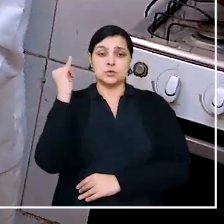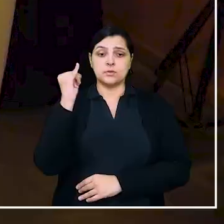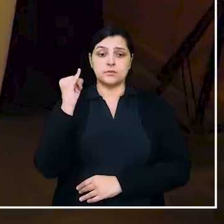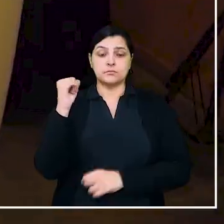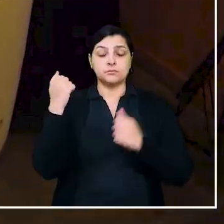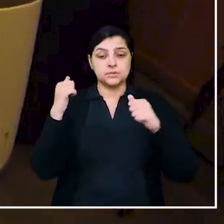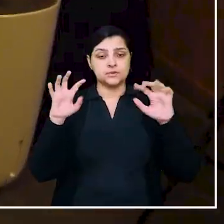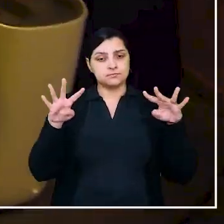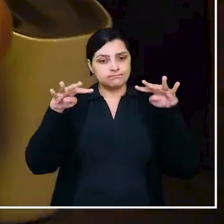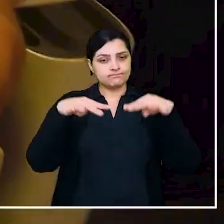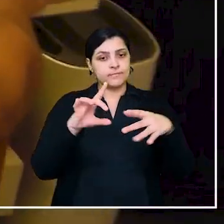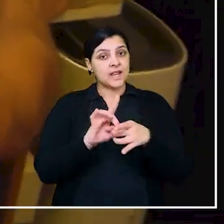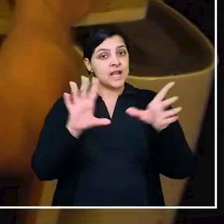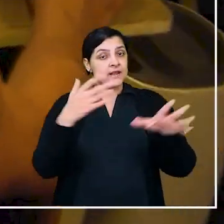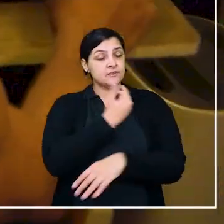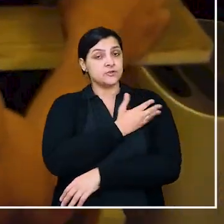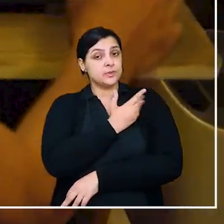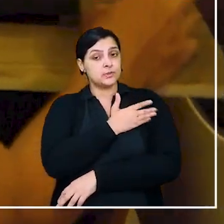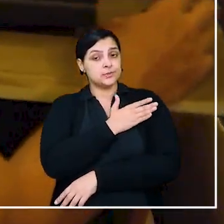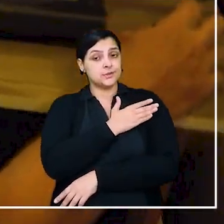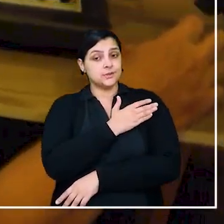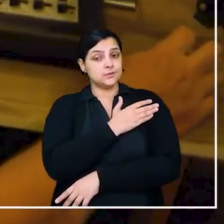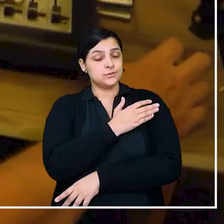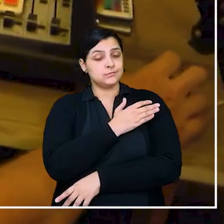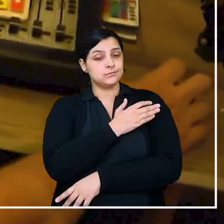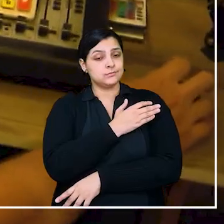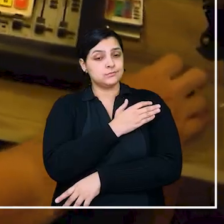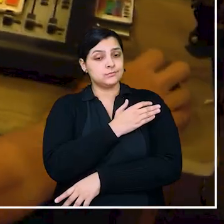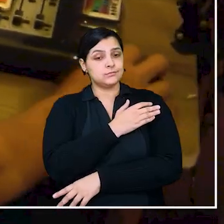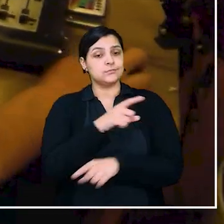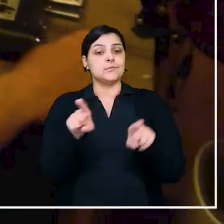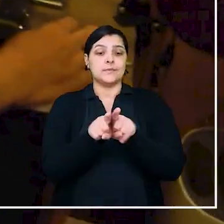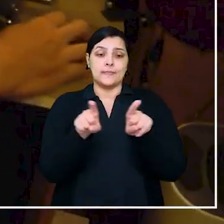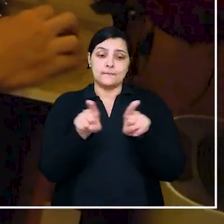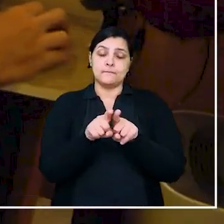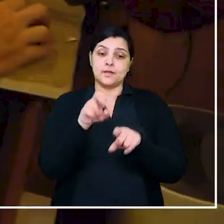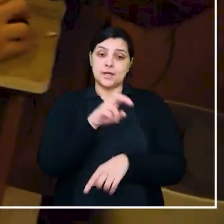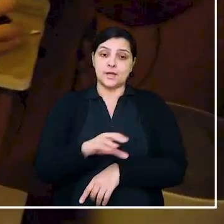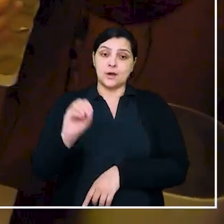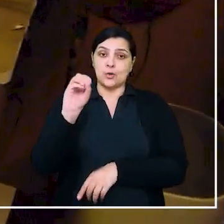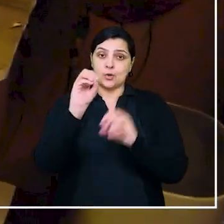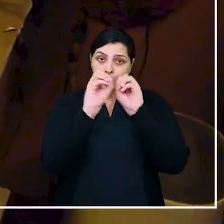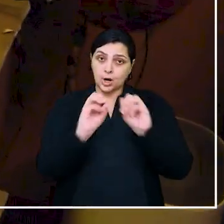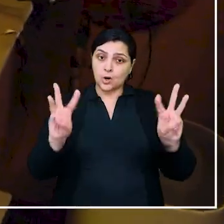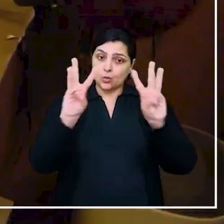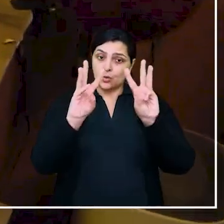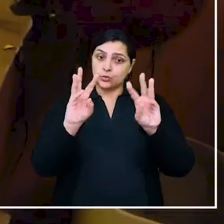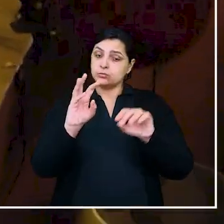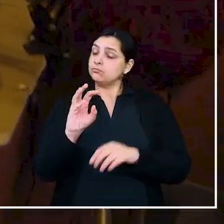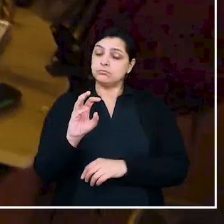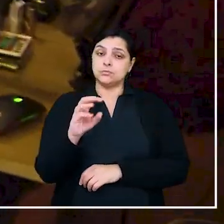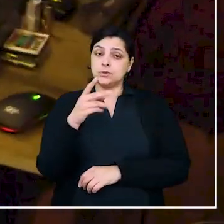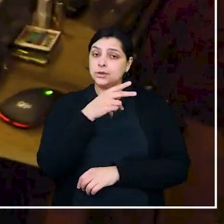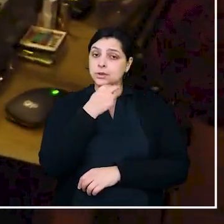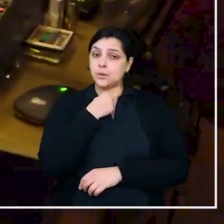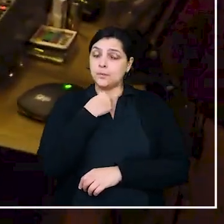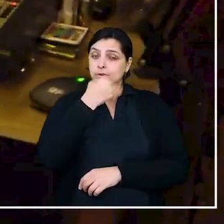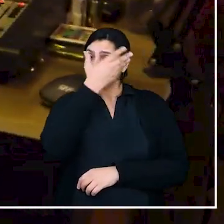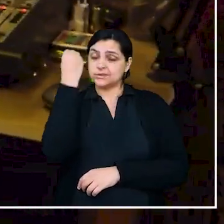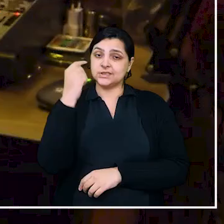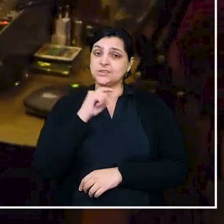que se lance o olhar livre de discriminação e, como apregou as Nações Unidas, que ninguém seja deixado para